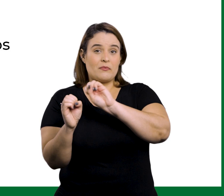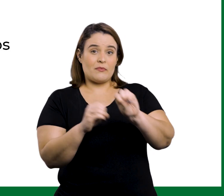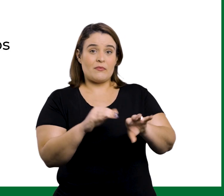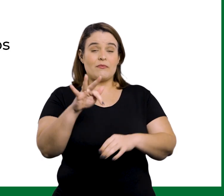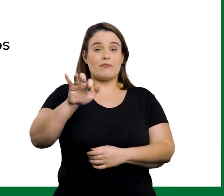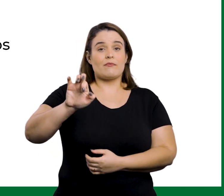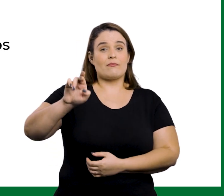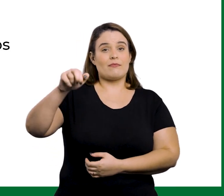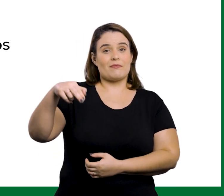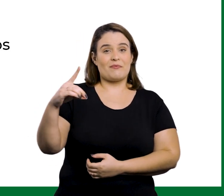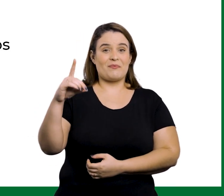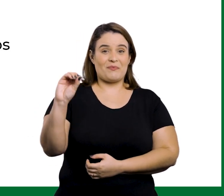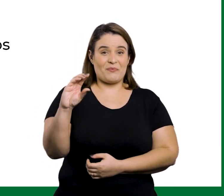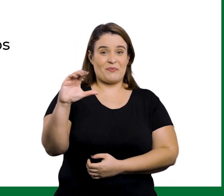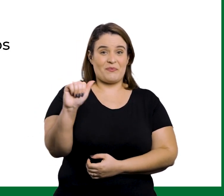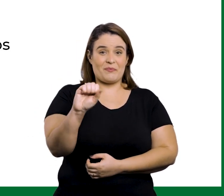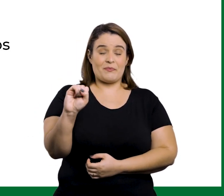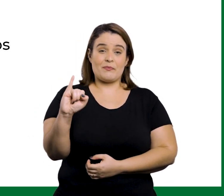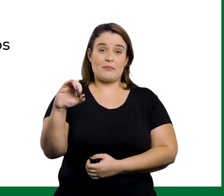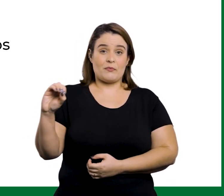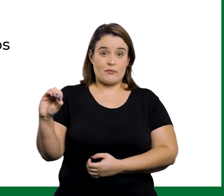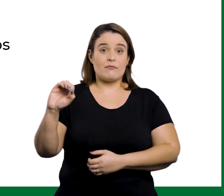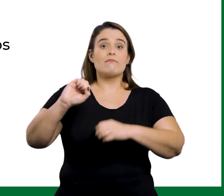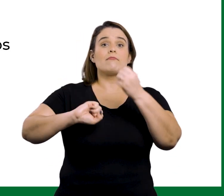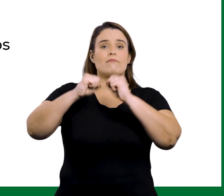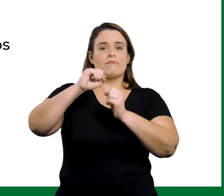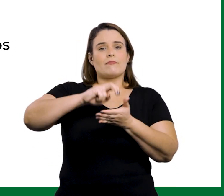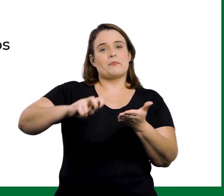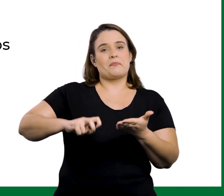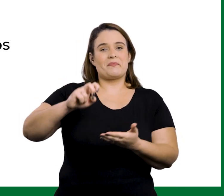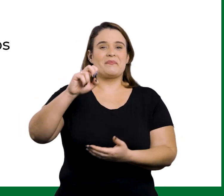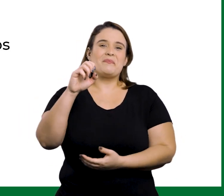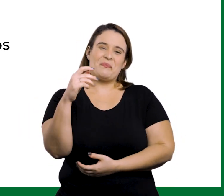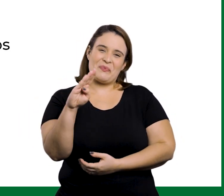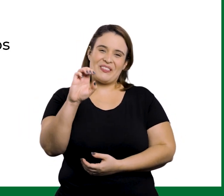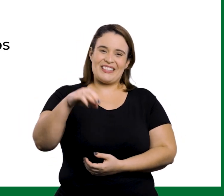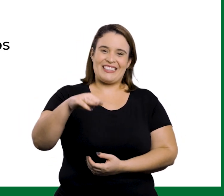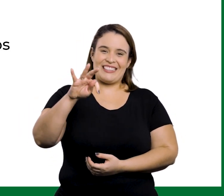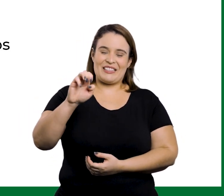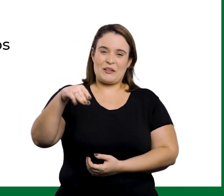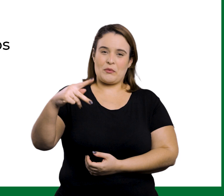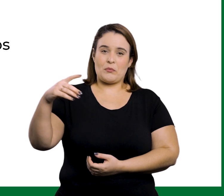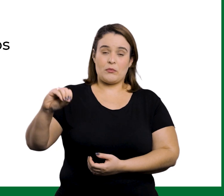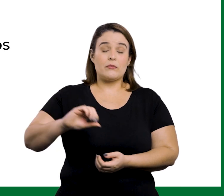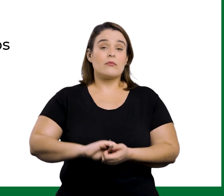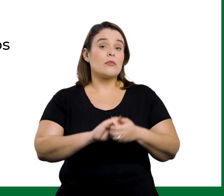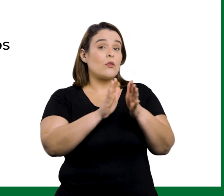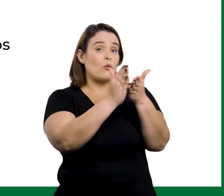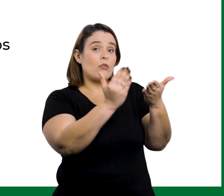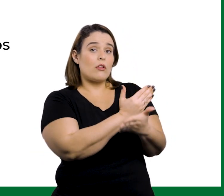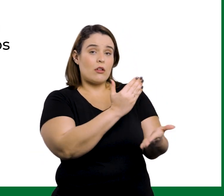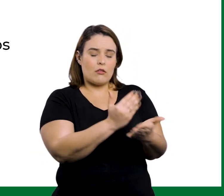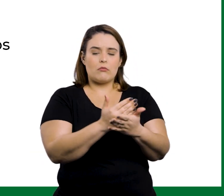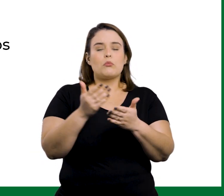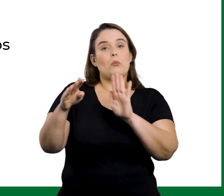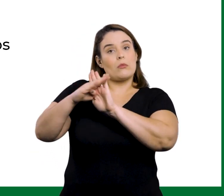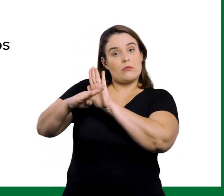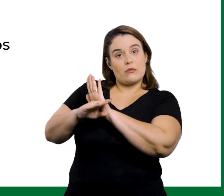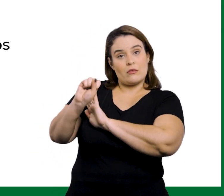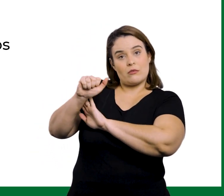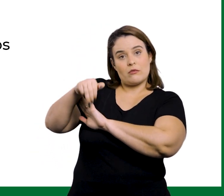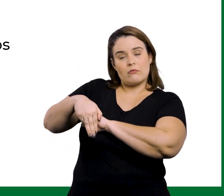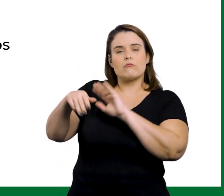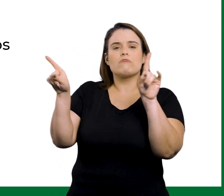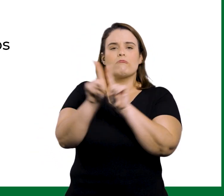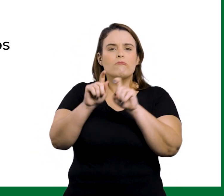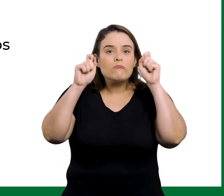pelo Direito à Educação, Fernando Cássio, e publicado pela editora Boitempo. Assim como o livro, o Manual da